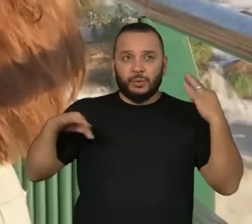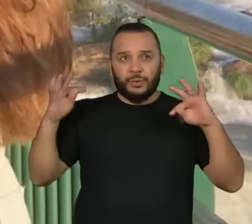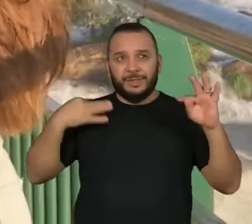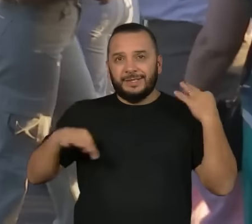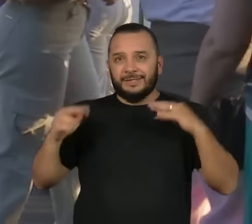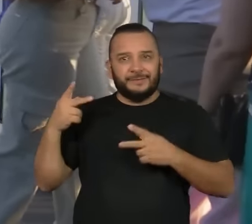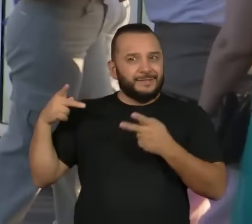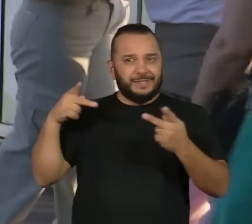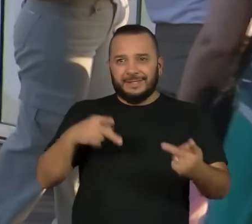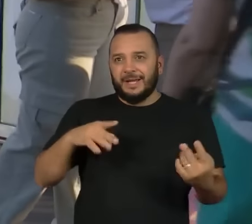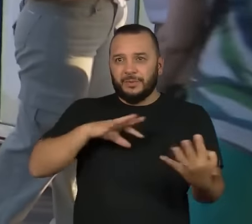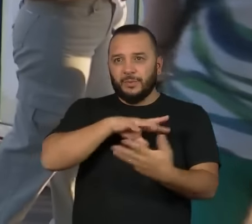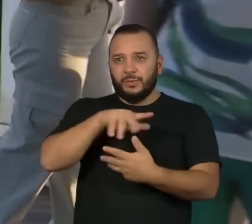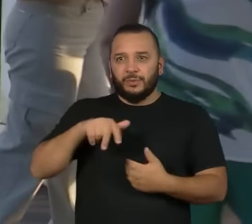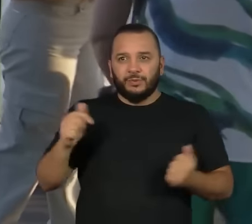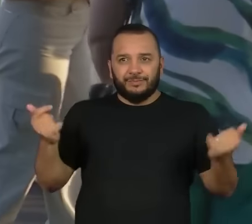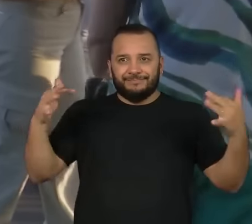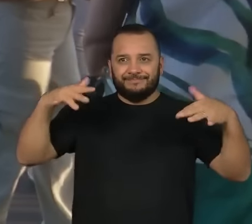mundo todo.